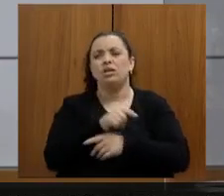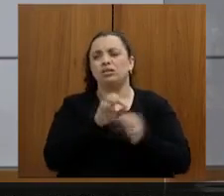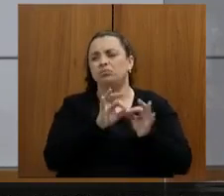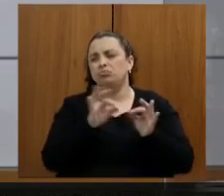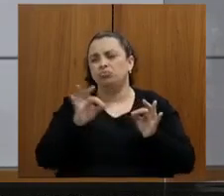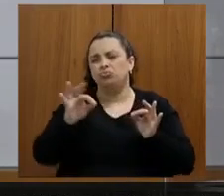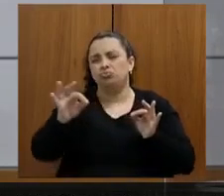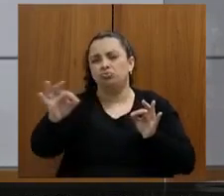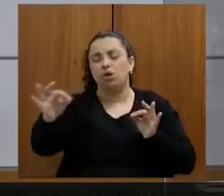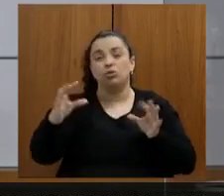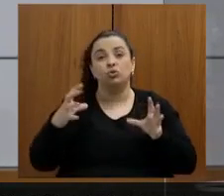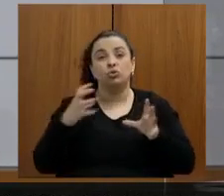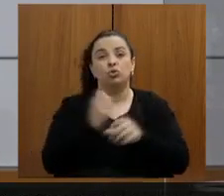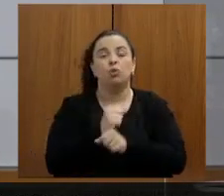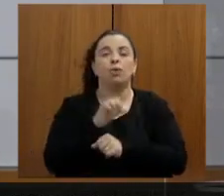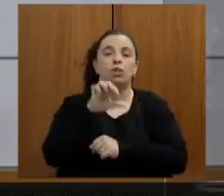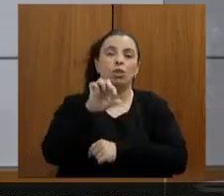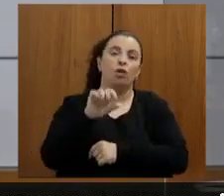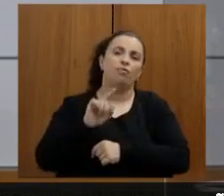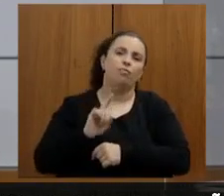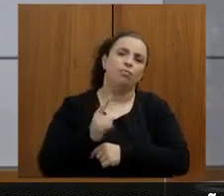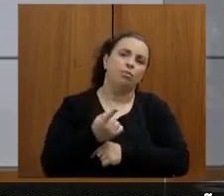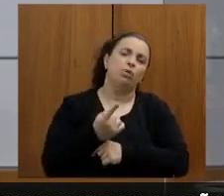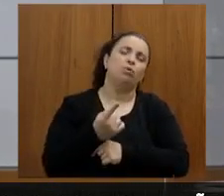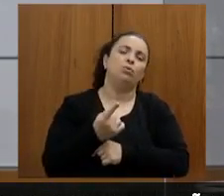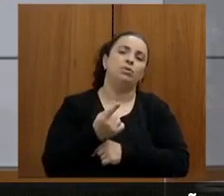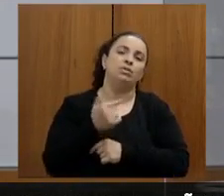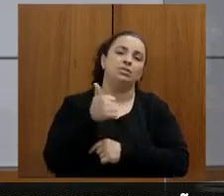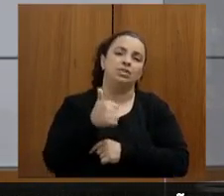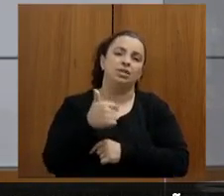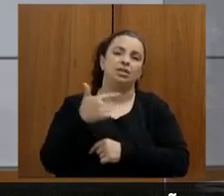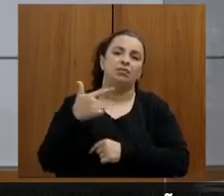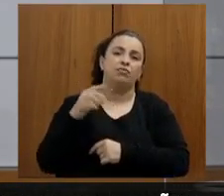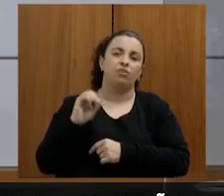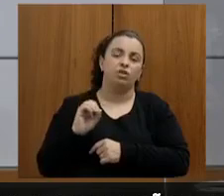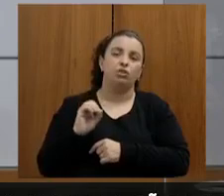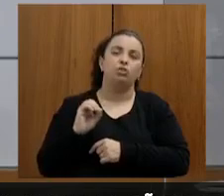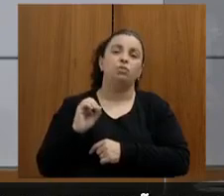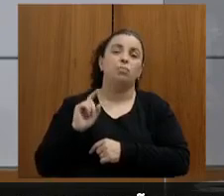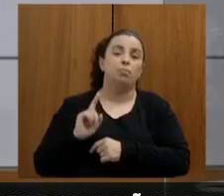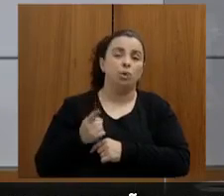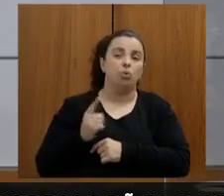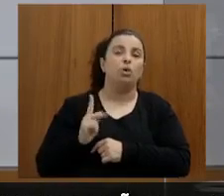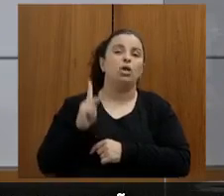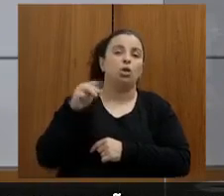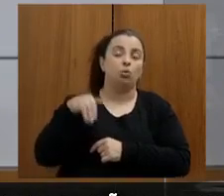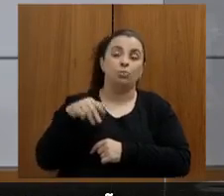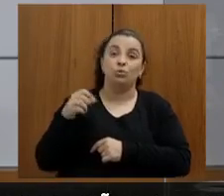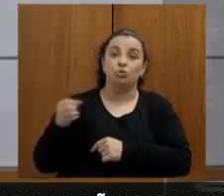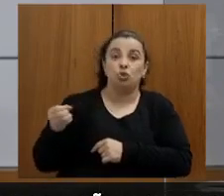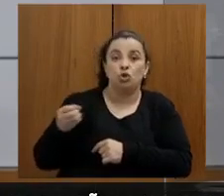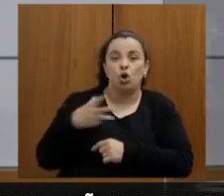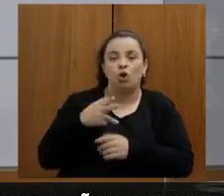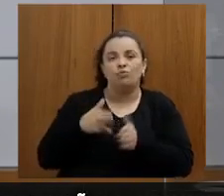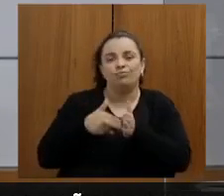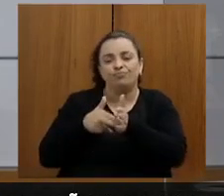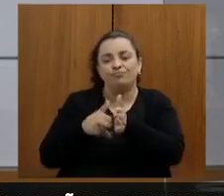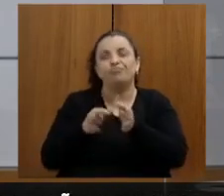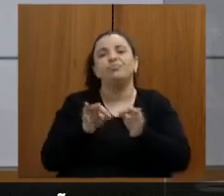de 9 mil e vinte mil km novos em Minas Gerais